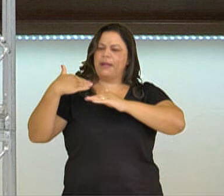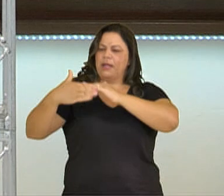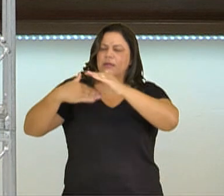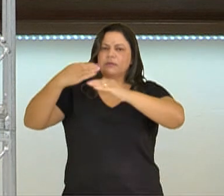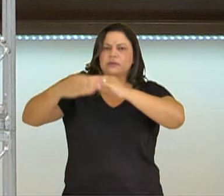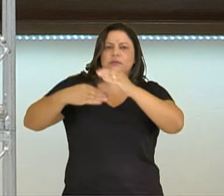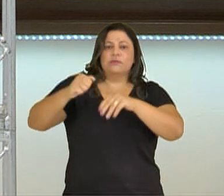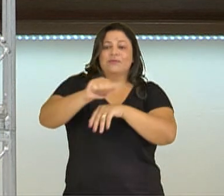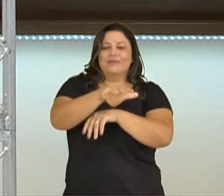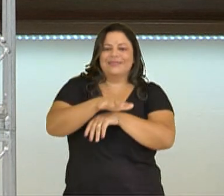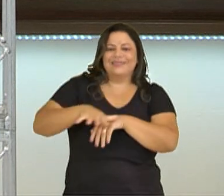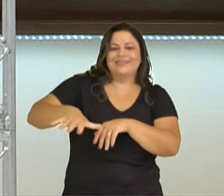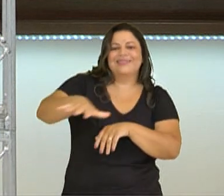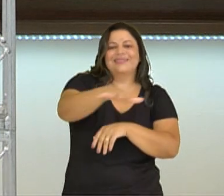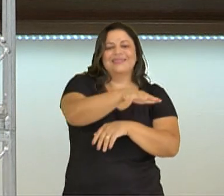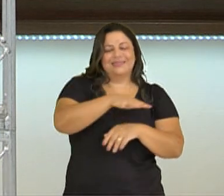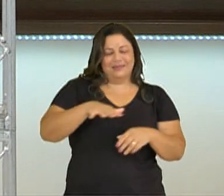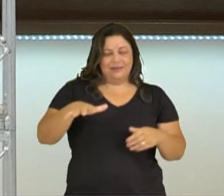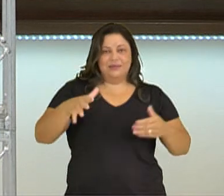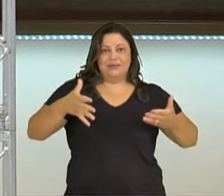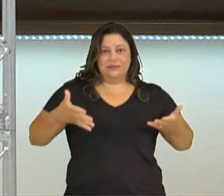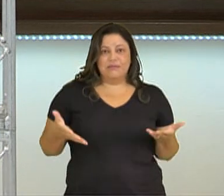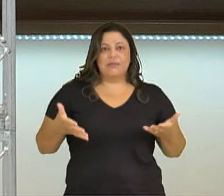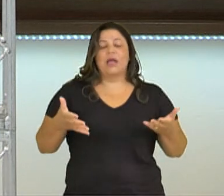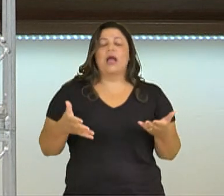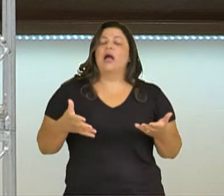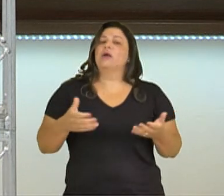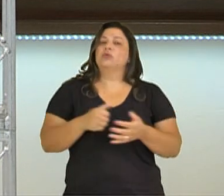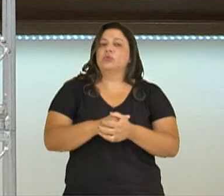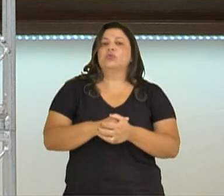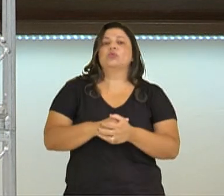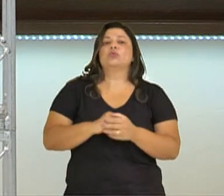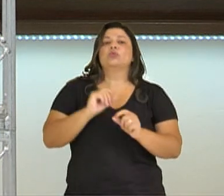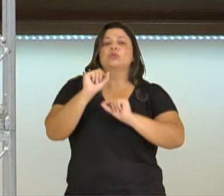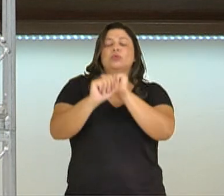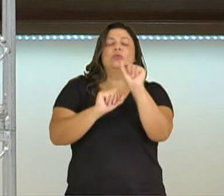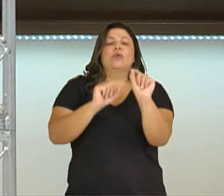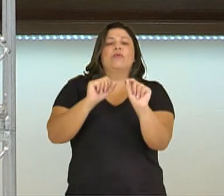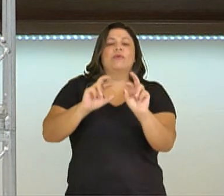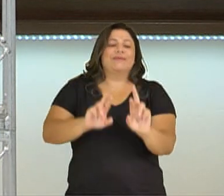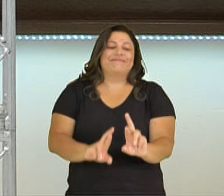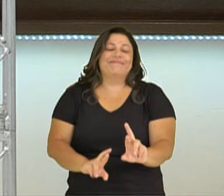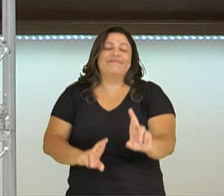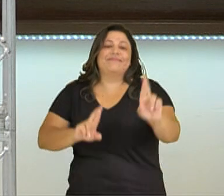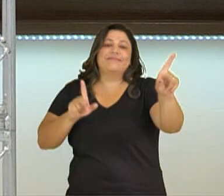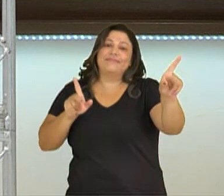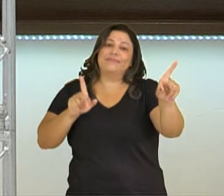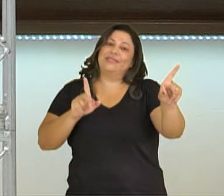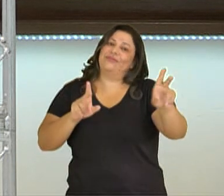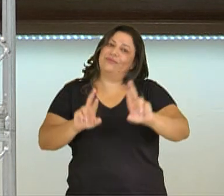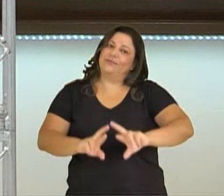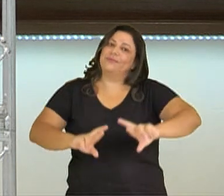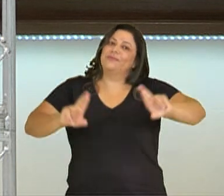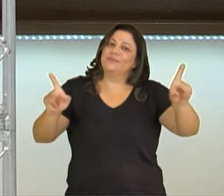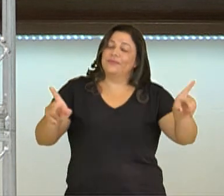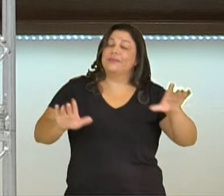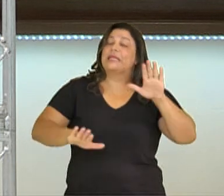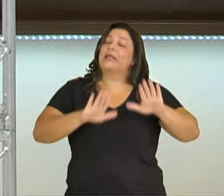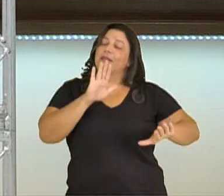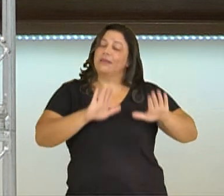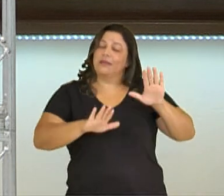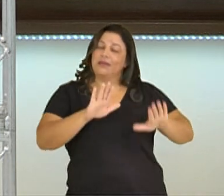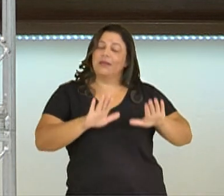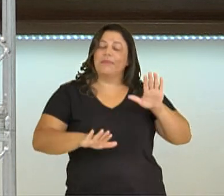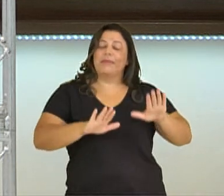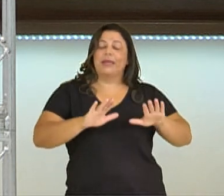nesse espaço geográfico, vai se estabelecer ali uma diferença. Dependendo da atividade